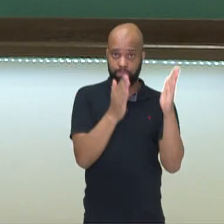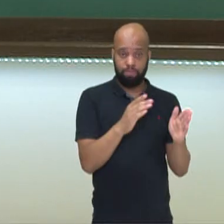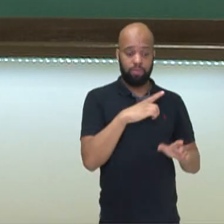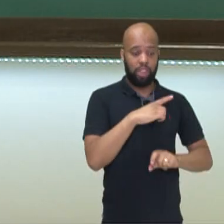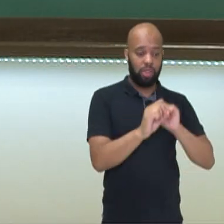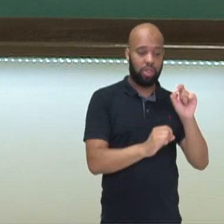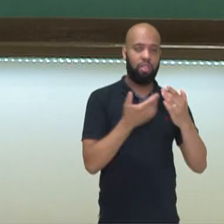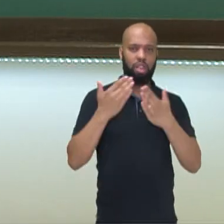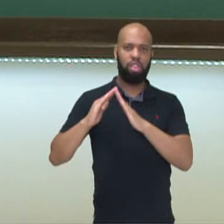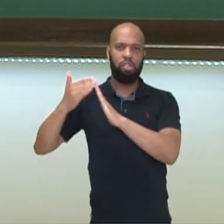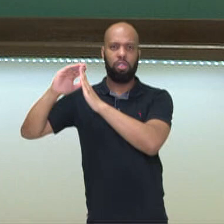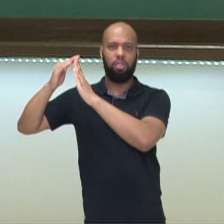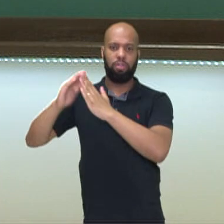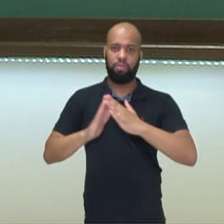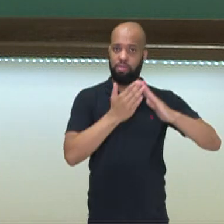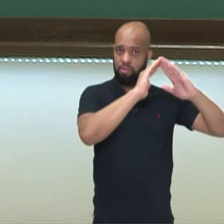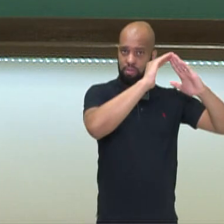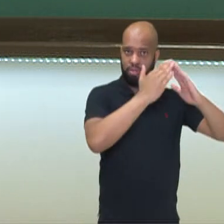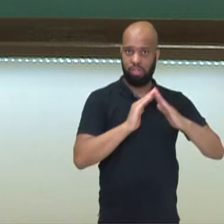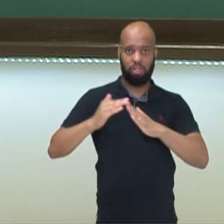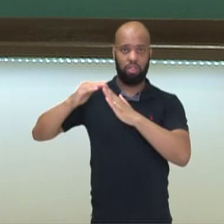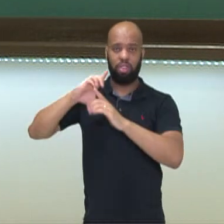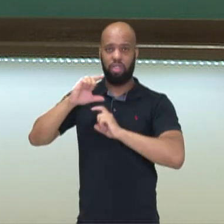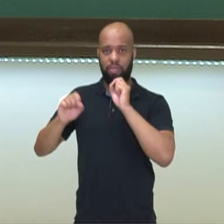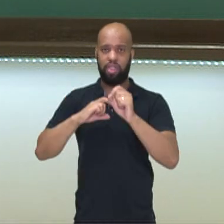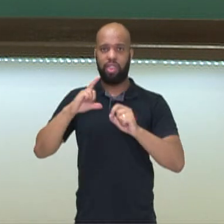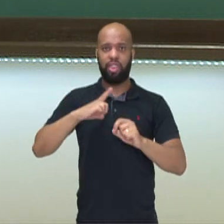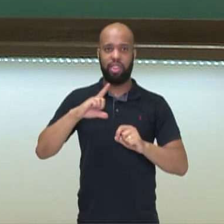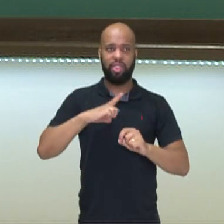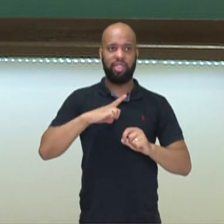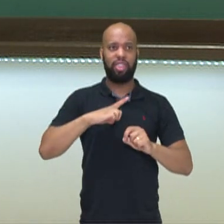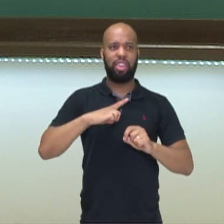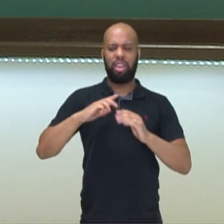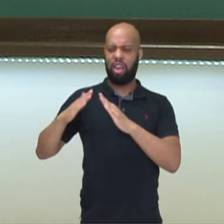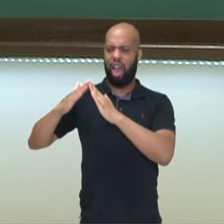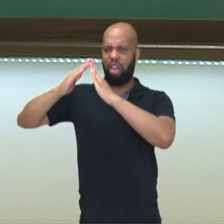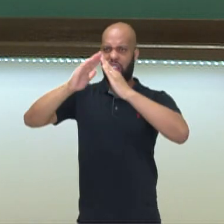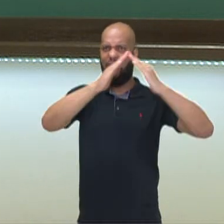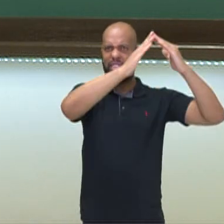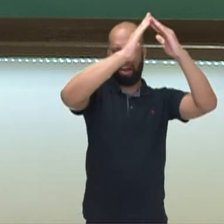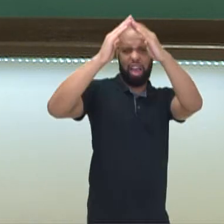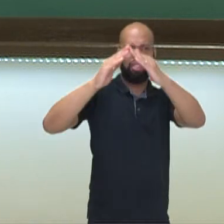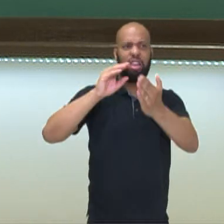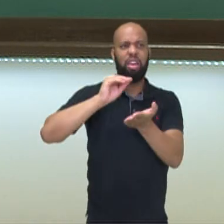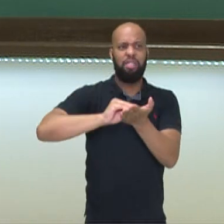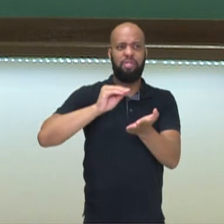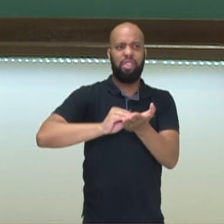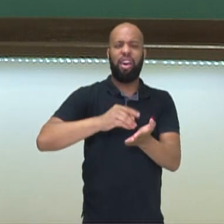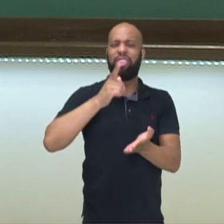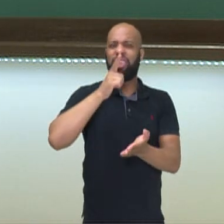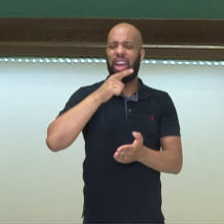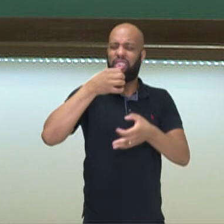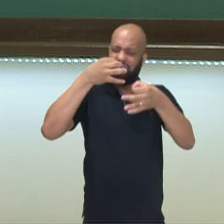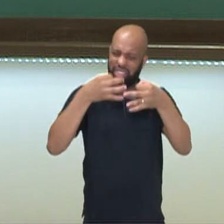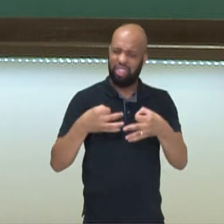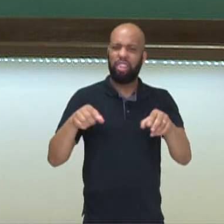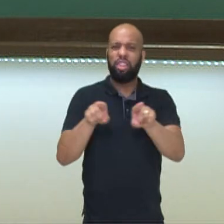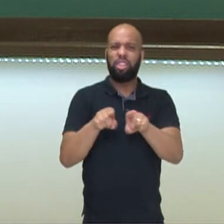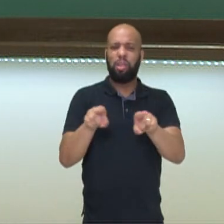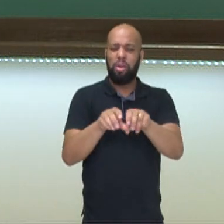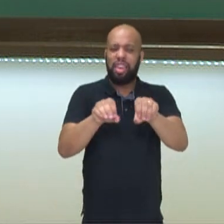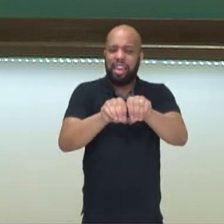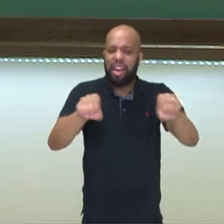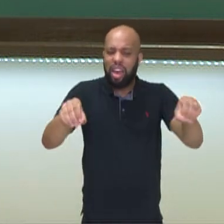a gente vê o amontoado de casas, certo? A água sem tratamento, consequentemente o esgoto sem